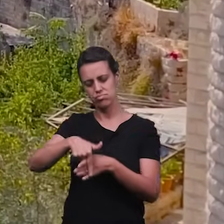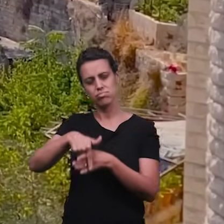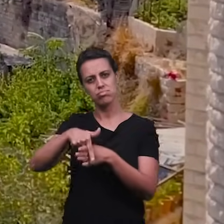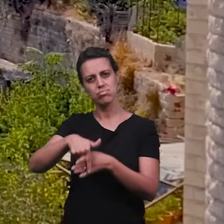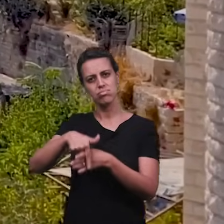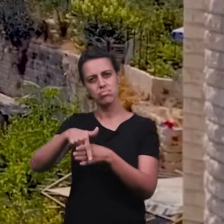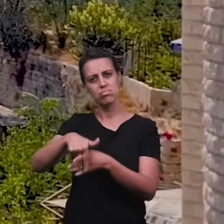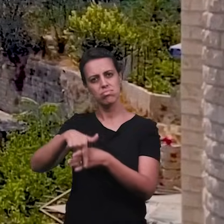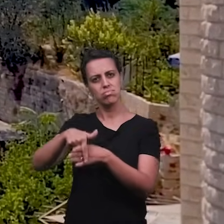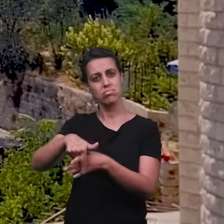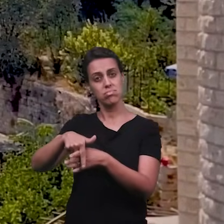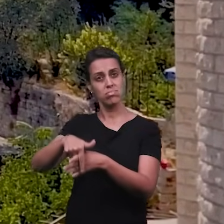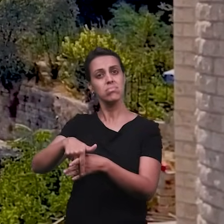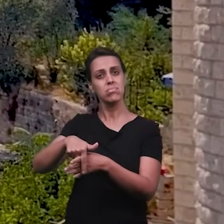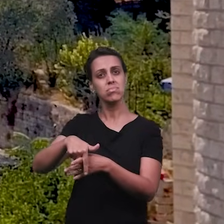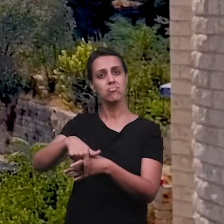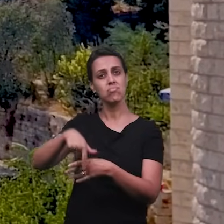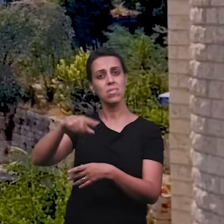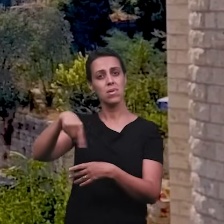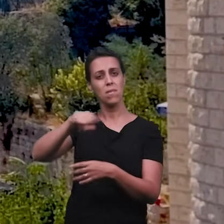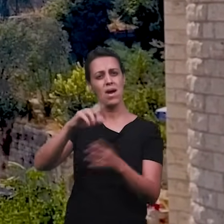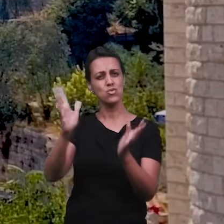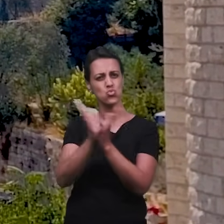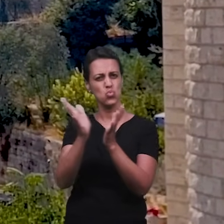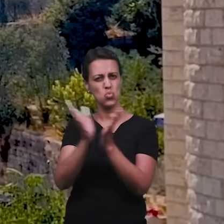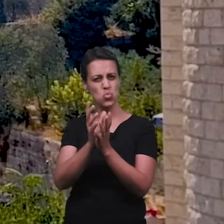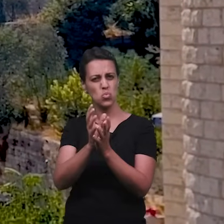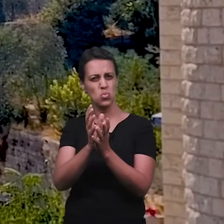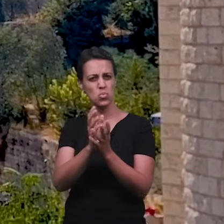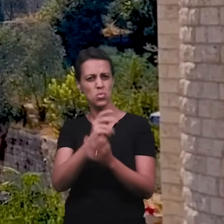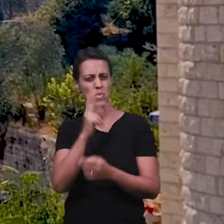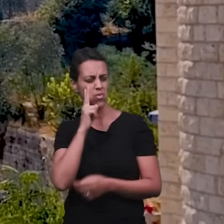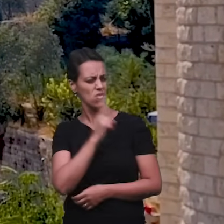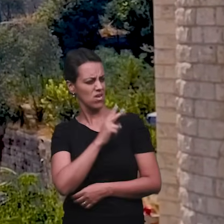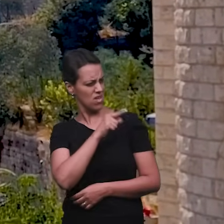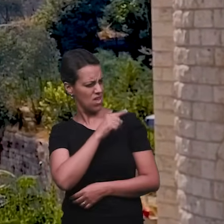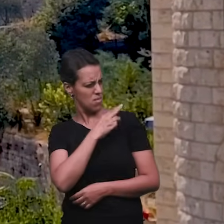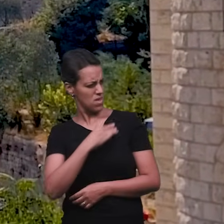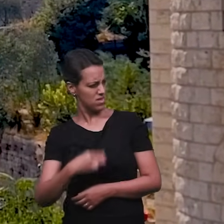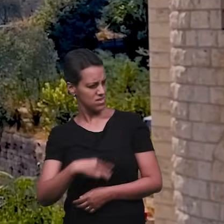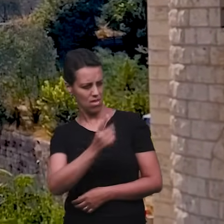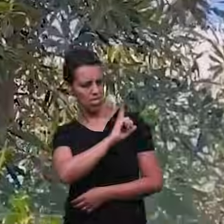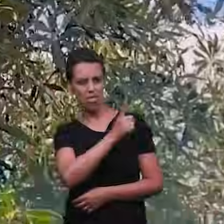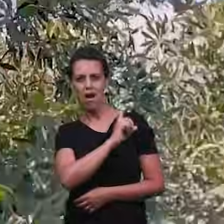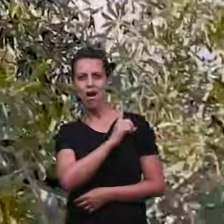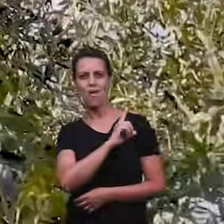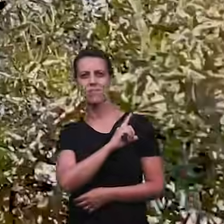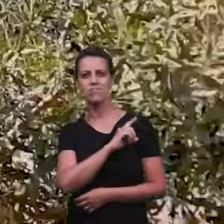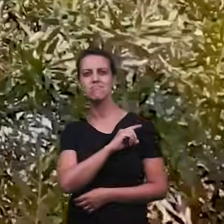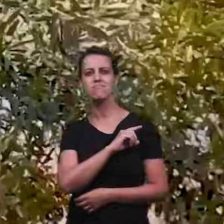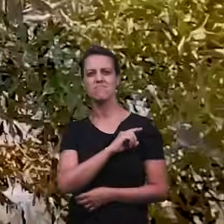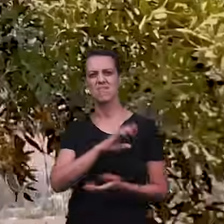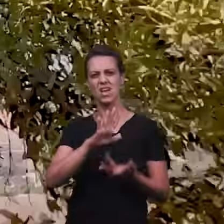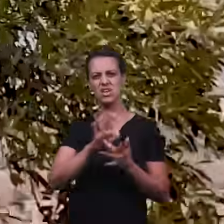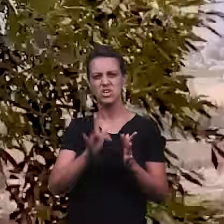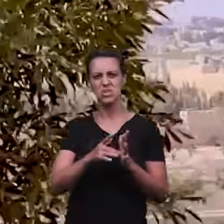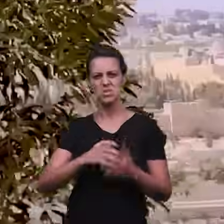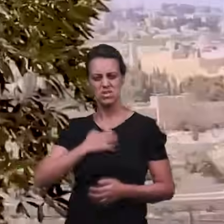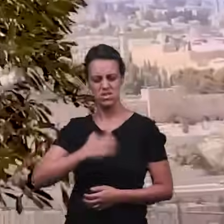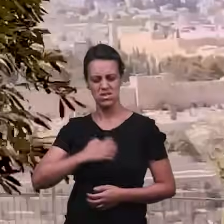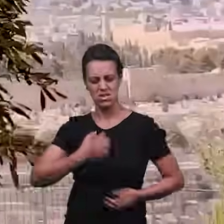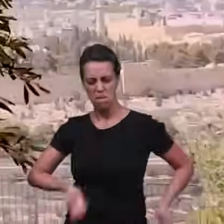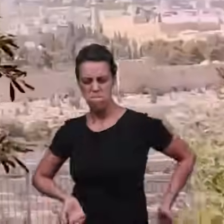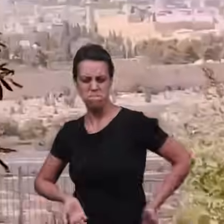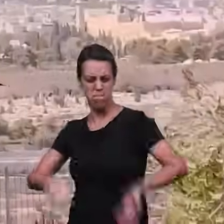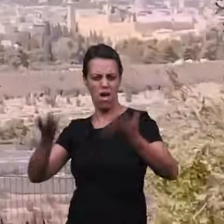templo e o sinédrio não o reconheceu como Messias. E aí ele virou as mesas dos cambistas, foi triste para casa.